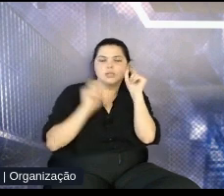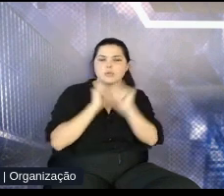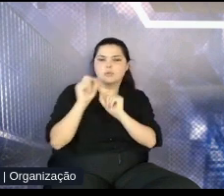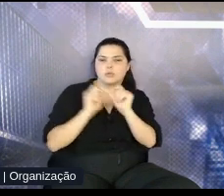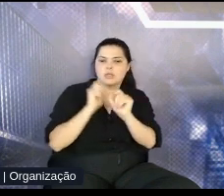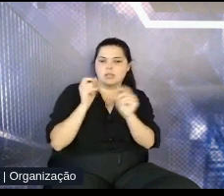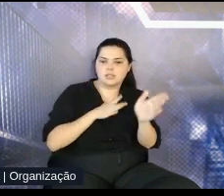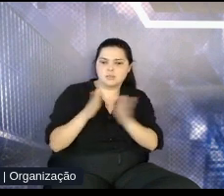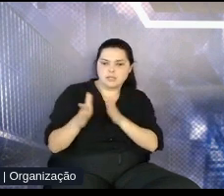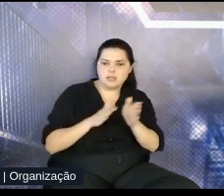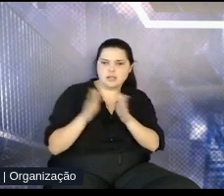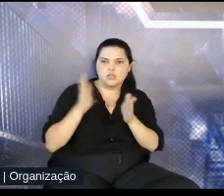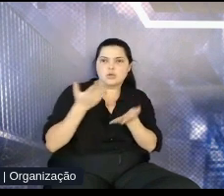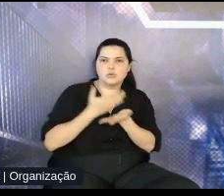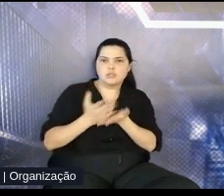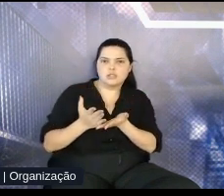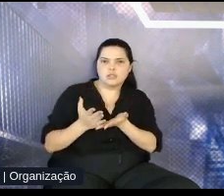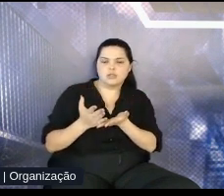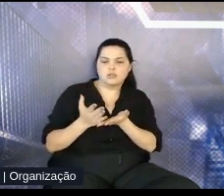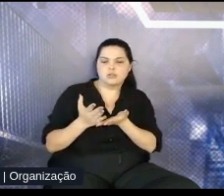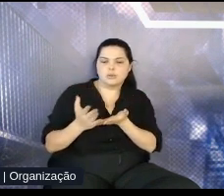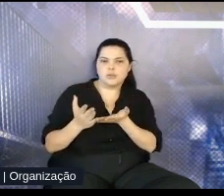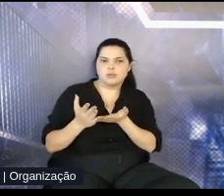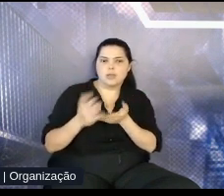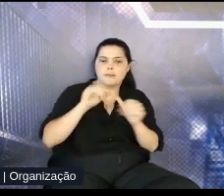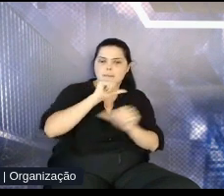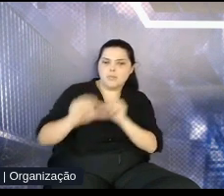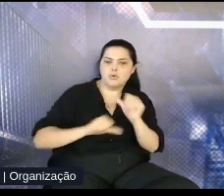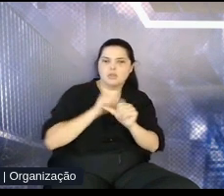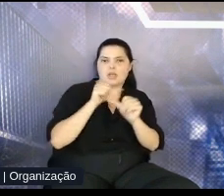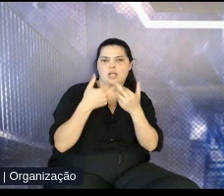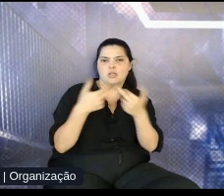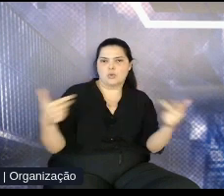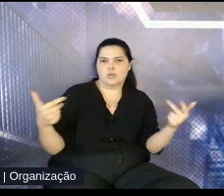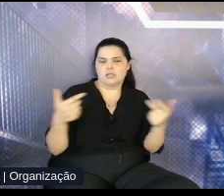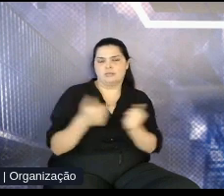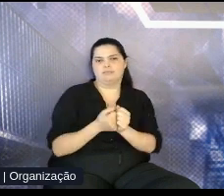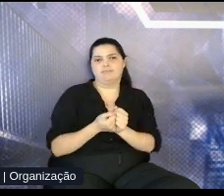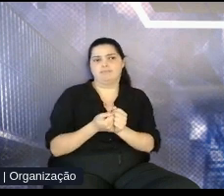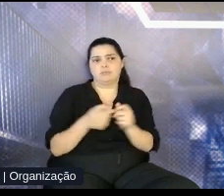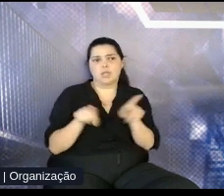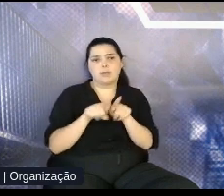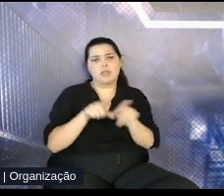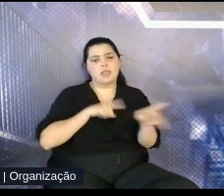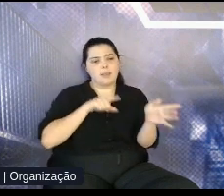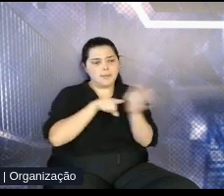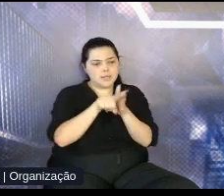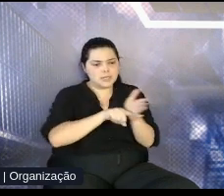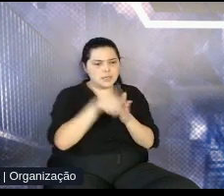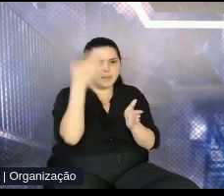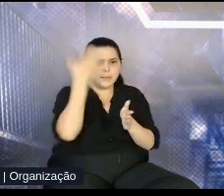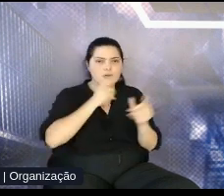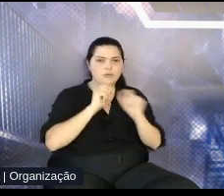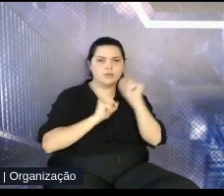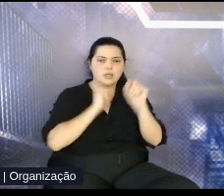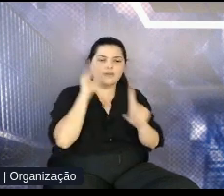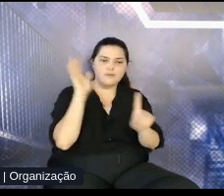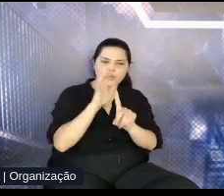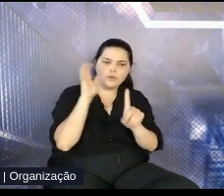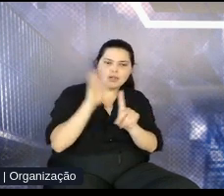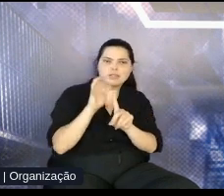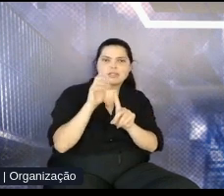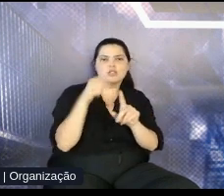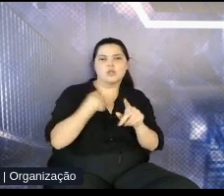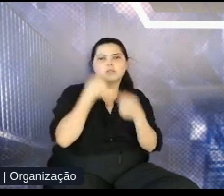consigo começar a mudar esse jogo. E aí, a gente também levantou pesquisas sobre o impacto da gente estar se preocupando